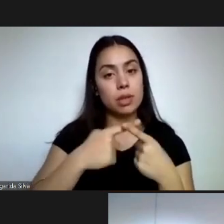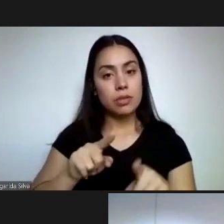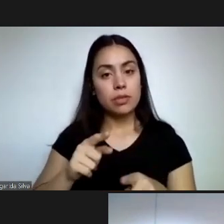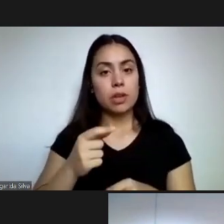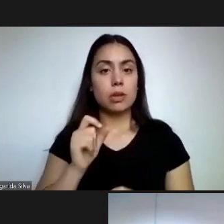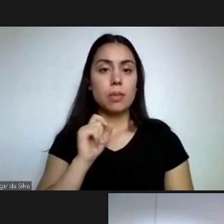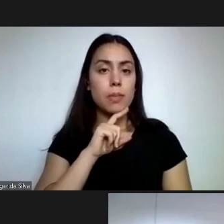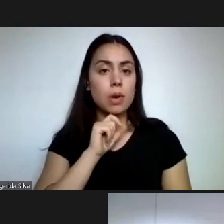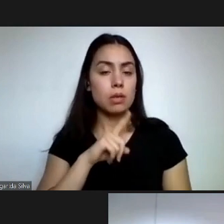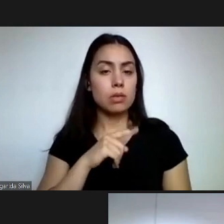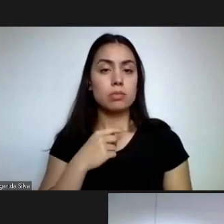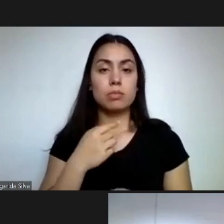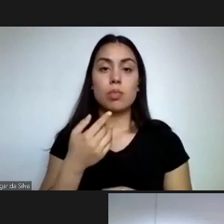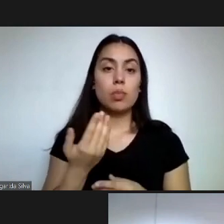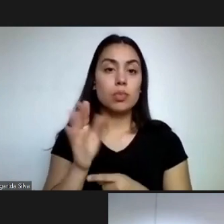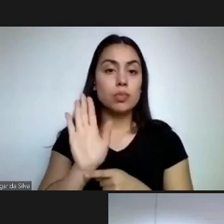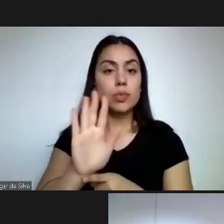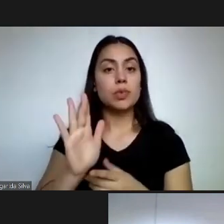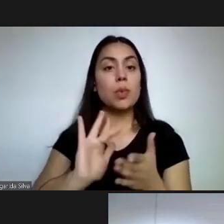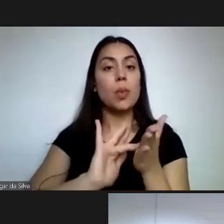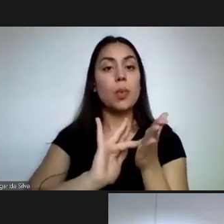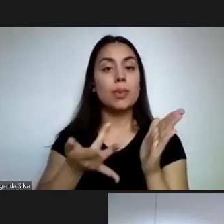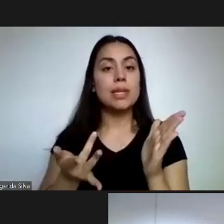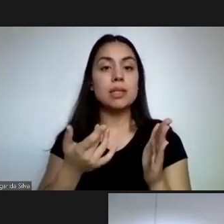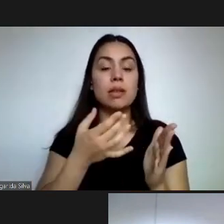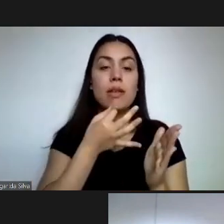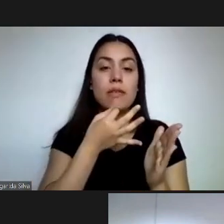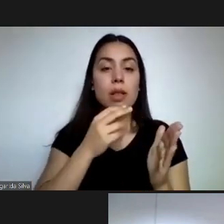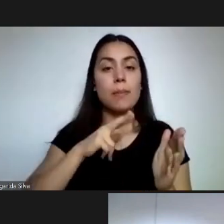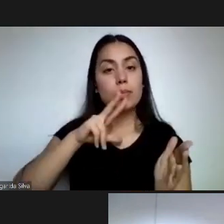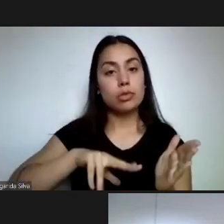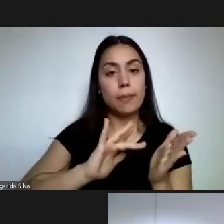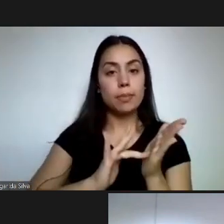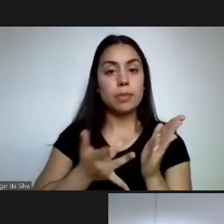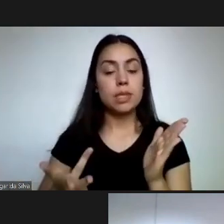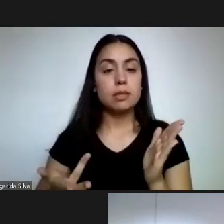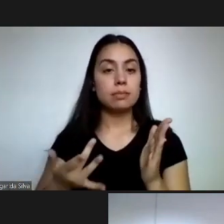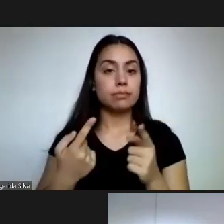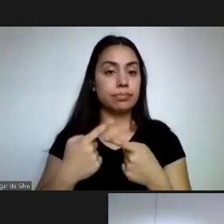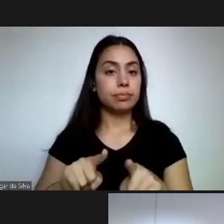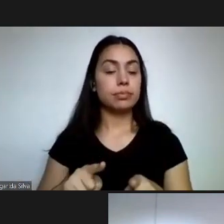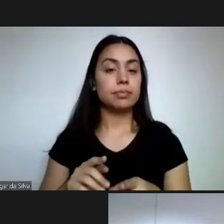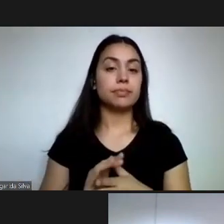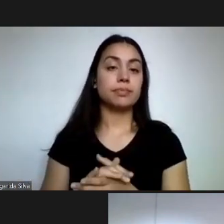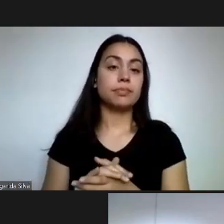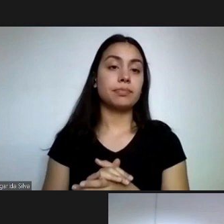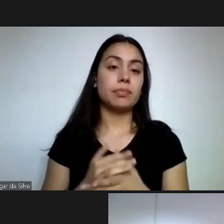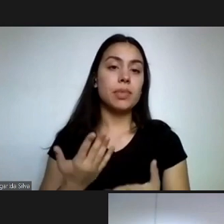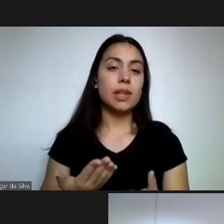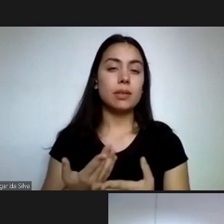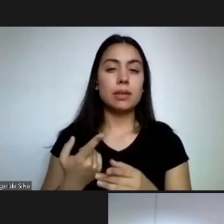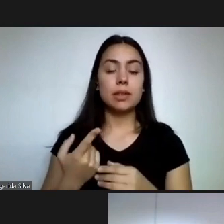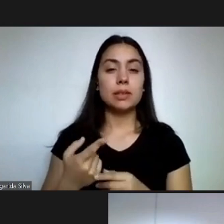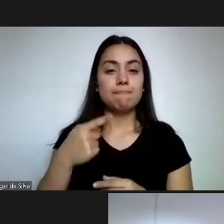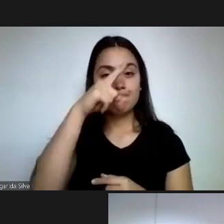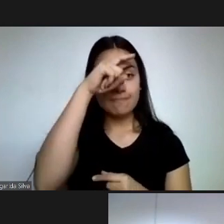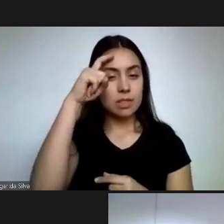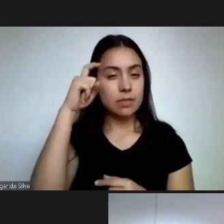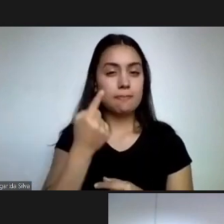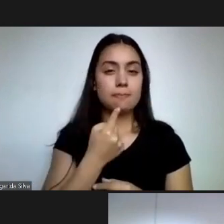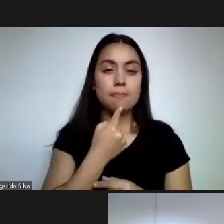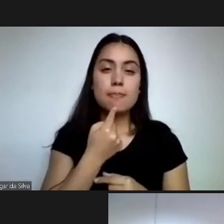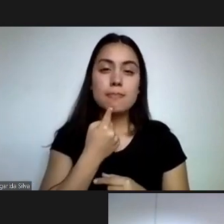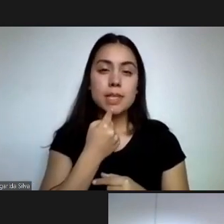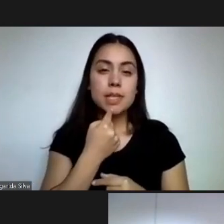Brasil, mesmo que nem sempre seja tão valorizada no sistema de ensino português, não temos mais dificuldade em Portugal de reconhecer